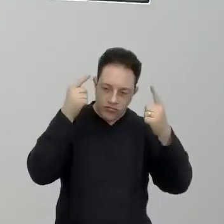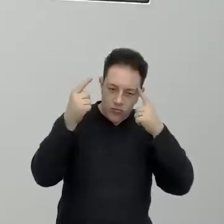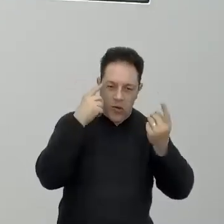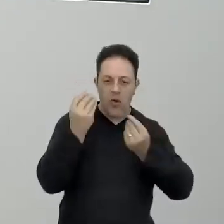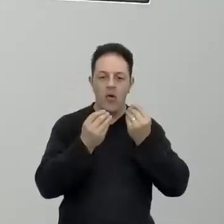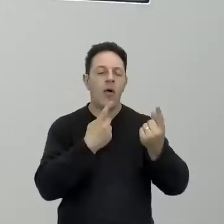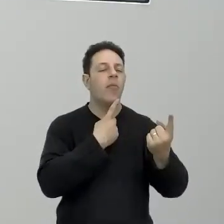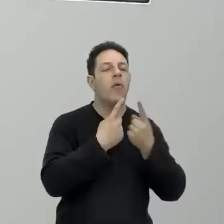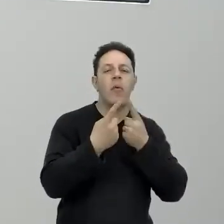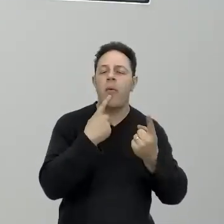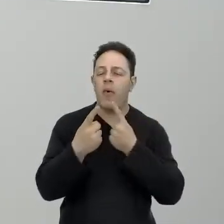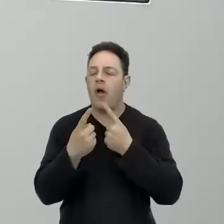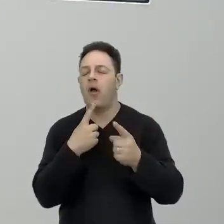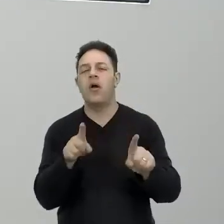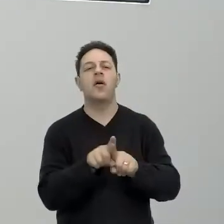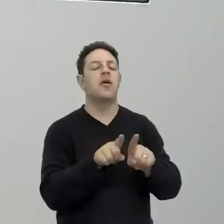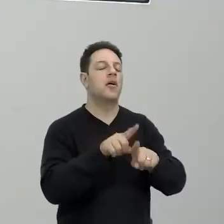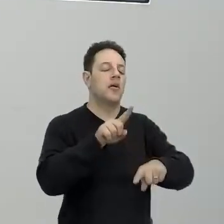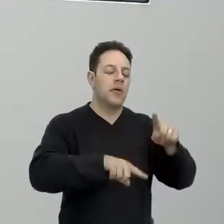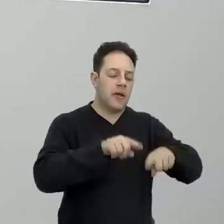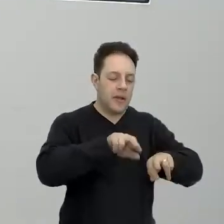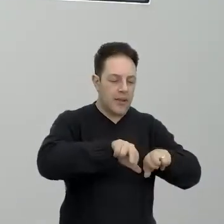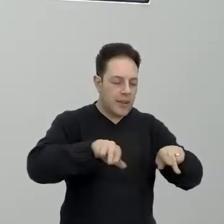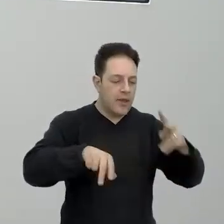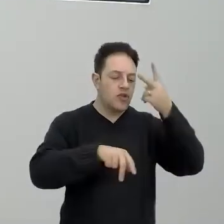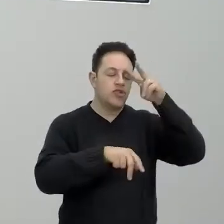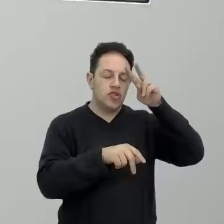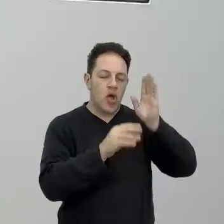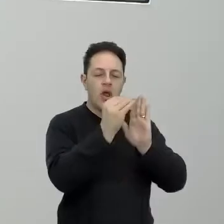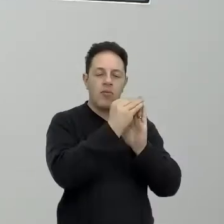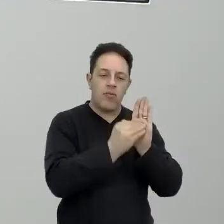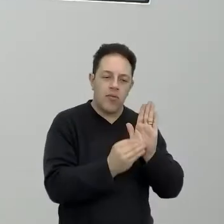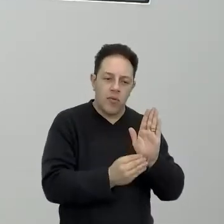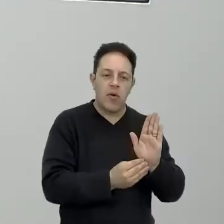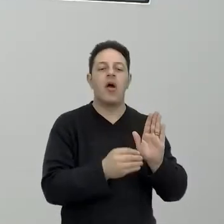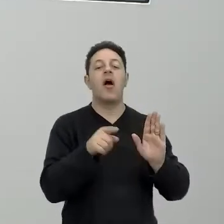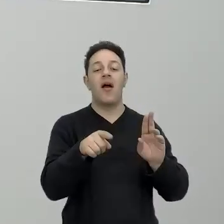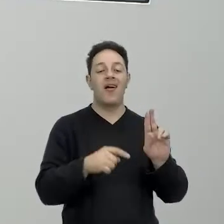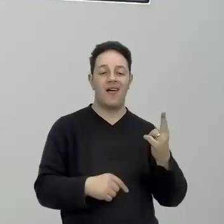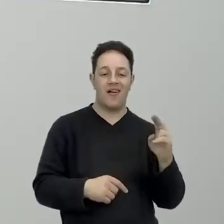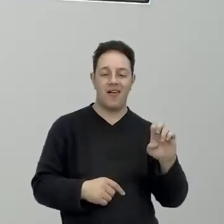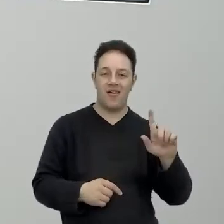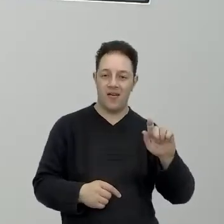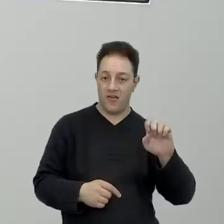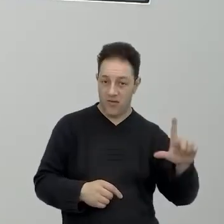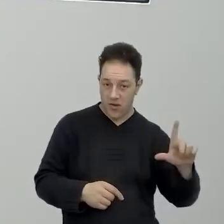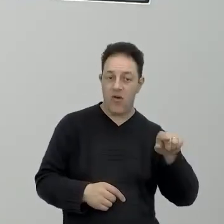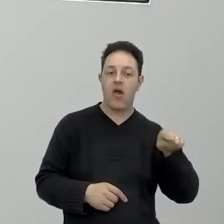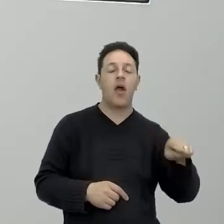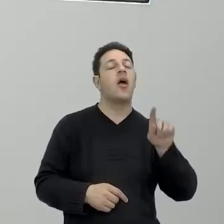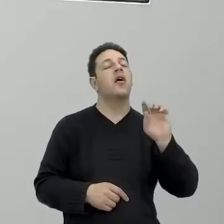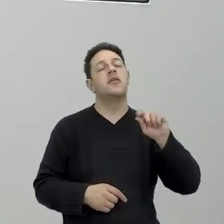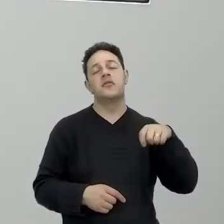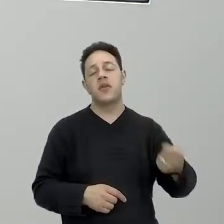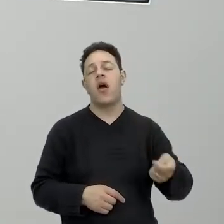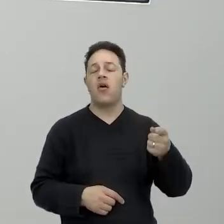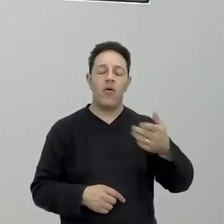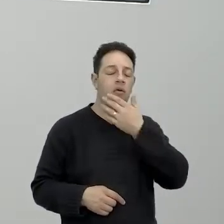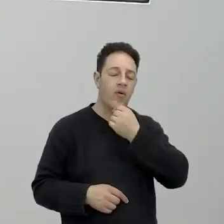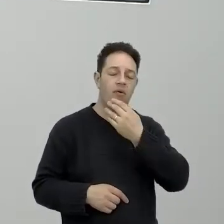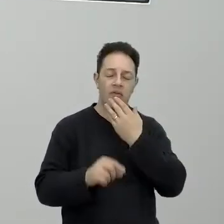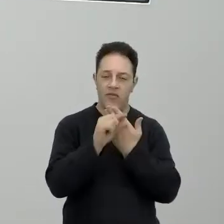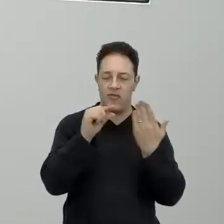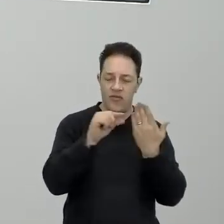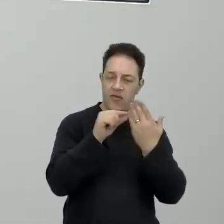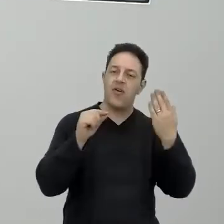dialética, do materialismo histórico e etc. Então Hegel, como vocês podem ver, é um pensador que tem